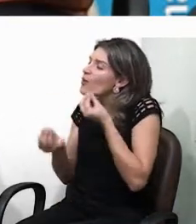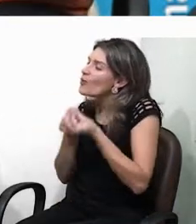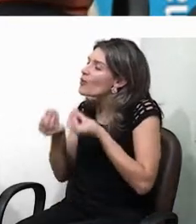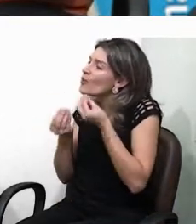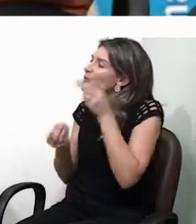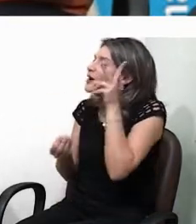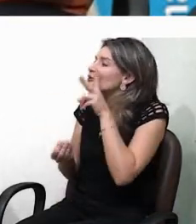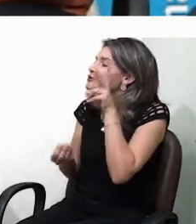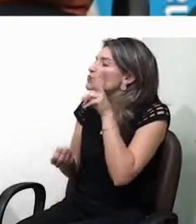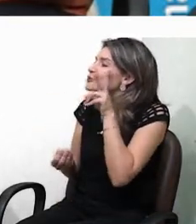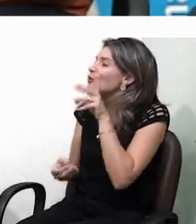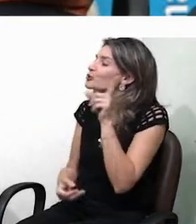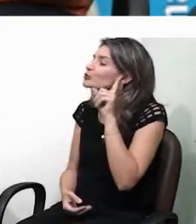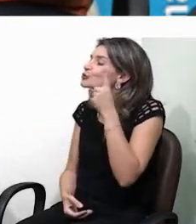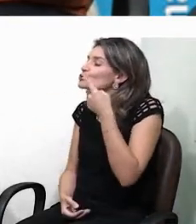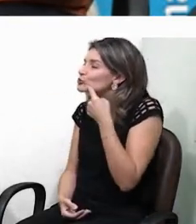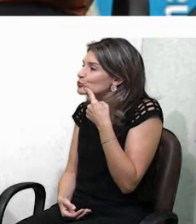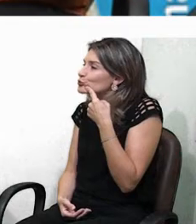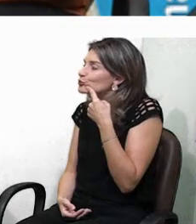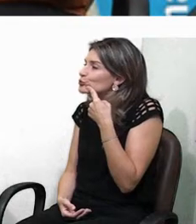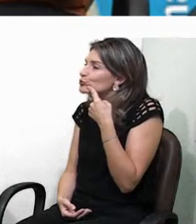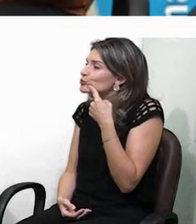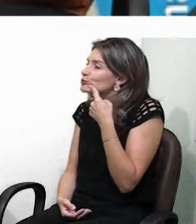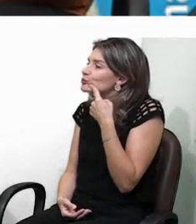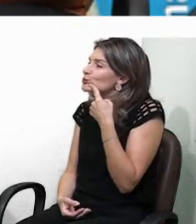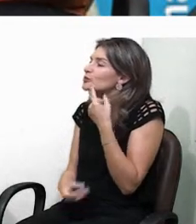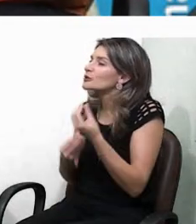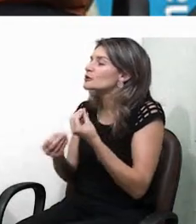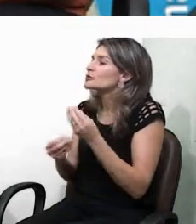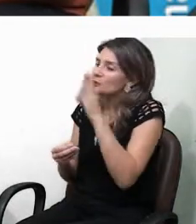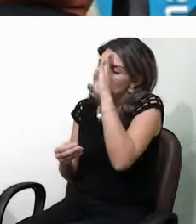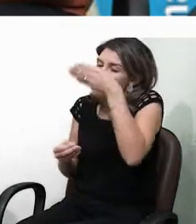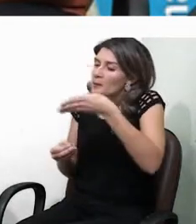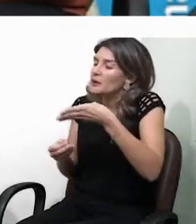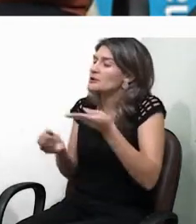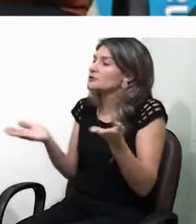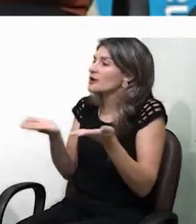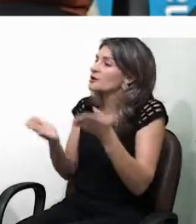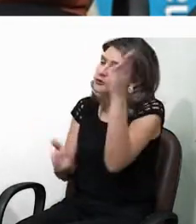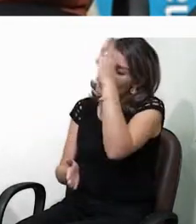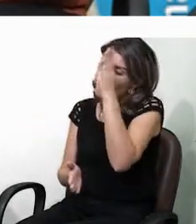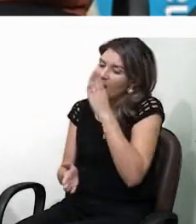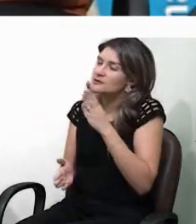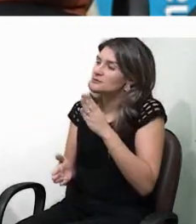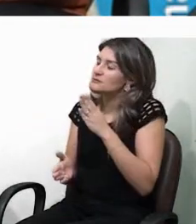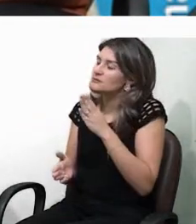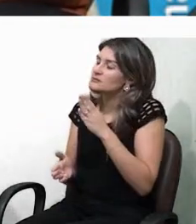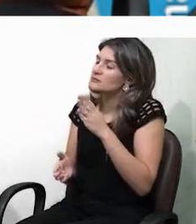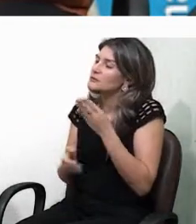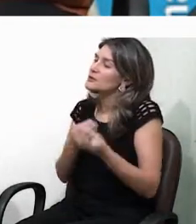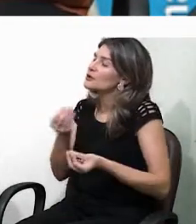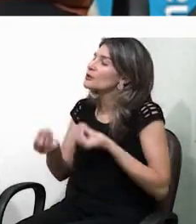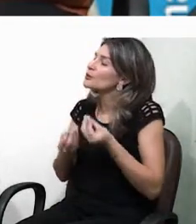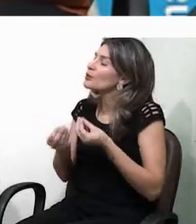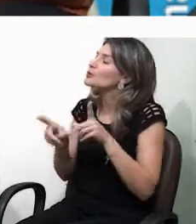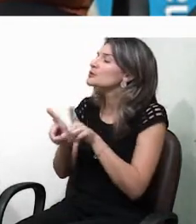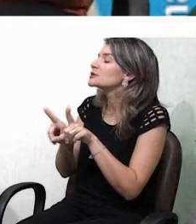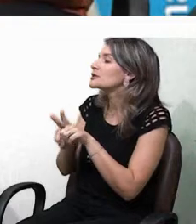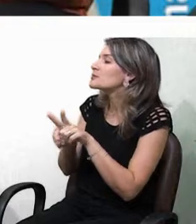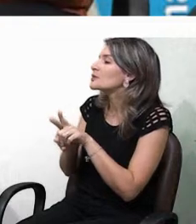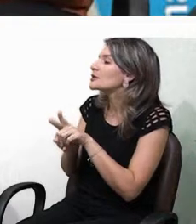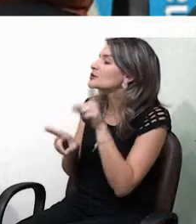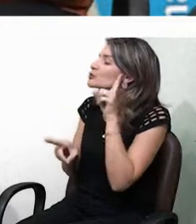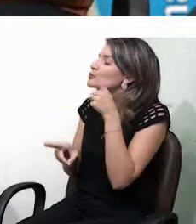da história, né, dos surdos para a gente, principalmente no Brasil, e fala um pouquinho também sobre a